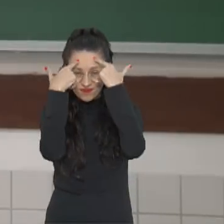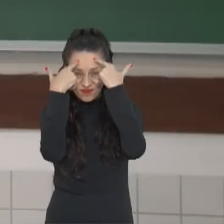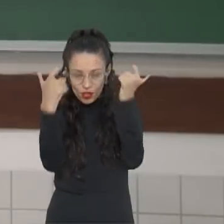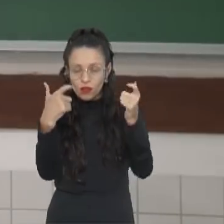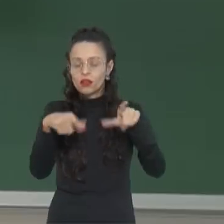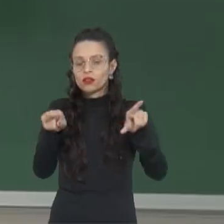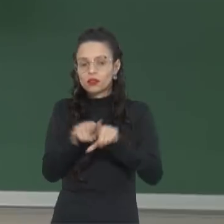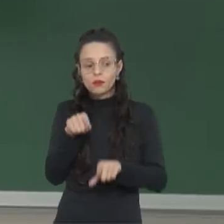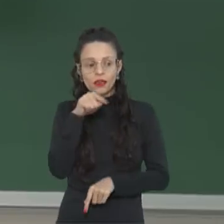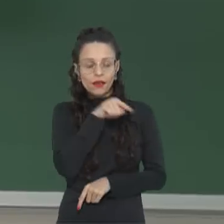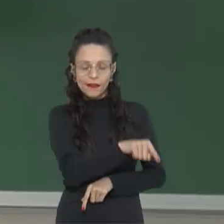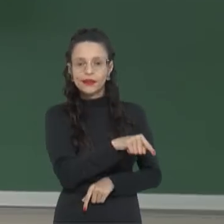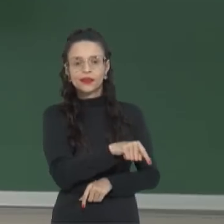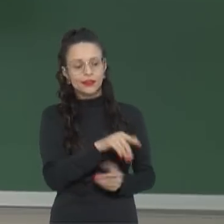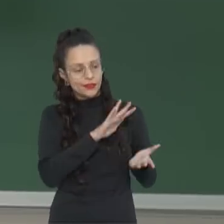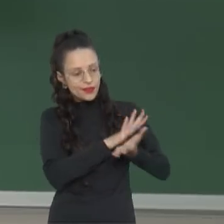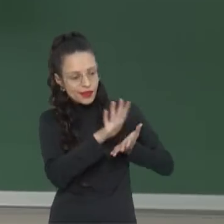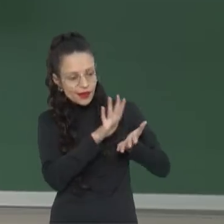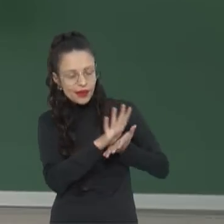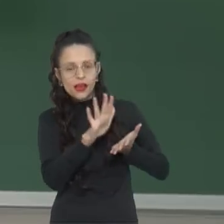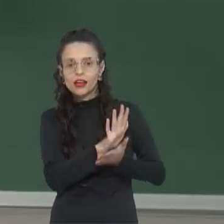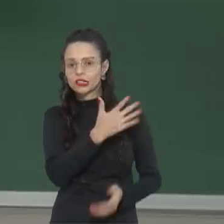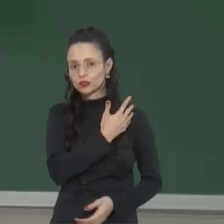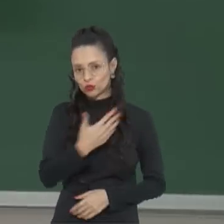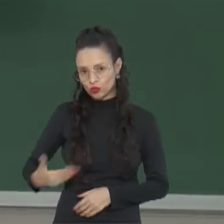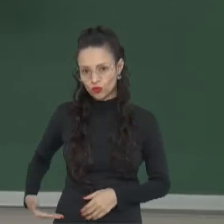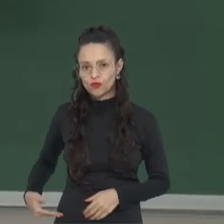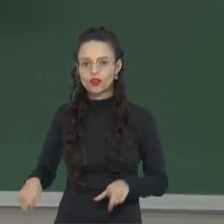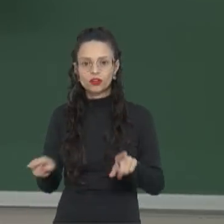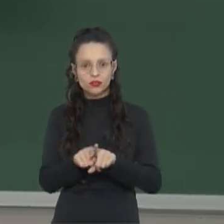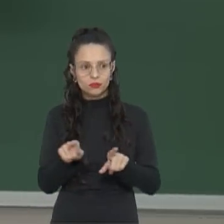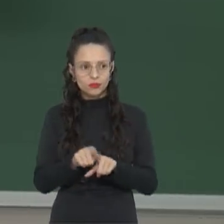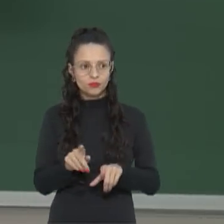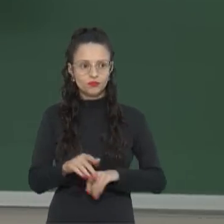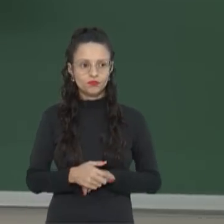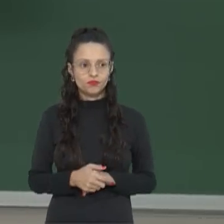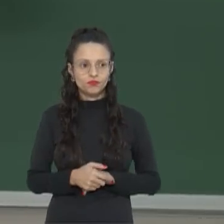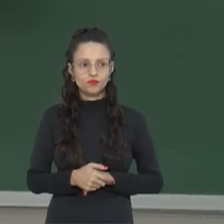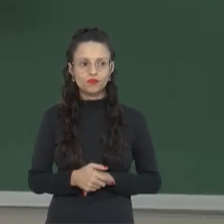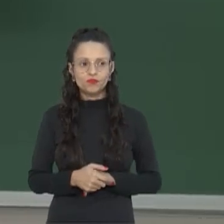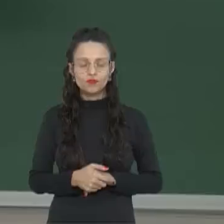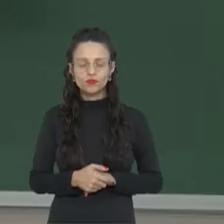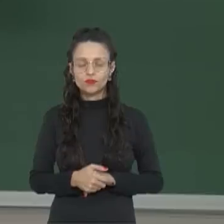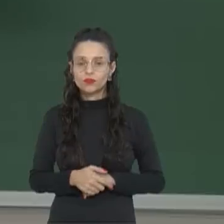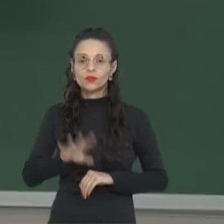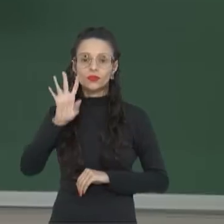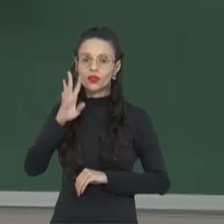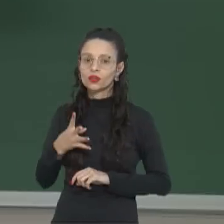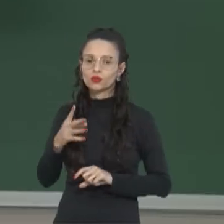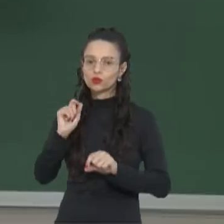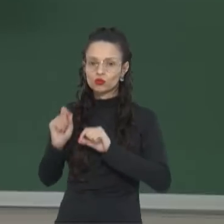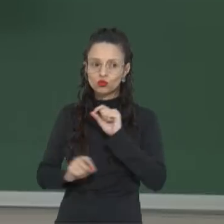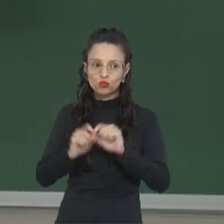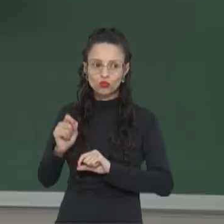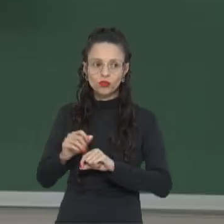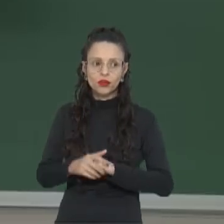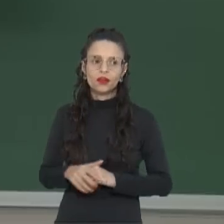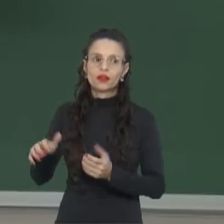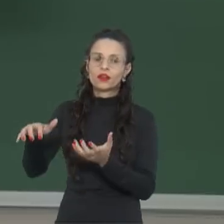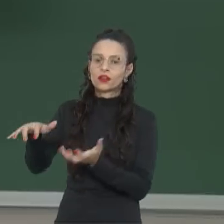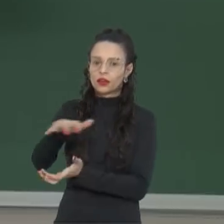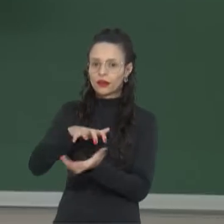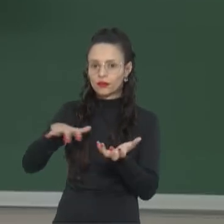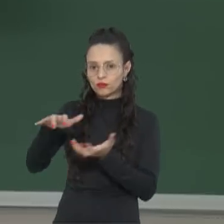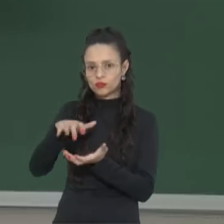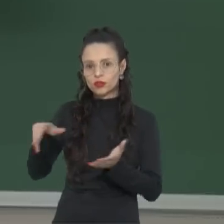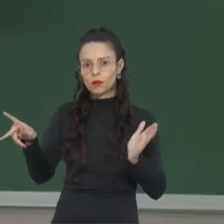militares para o governo, claro, enormes. E a resolução disso vem com a chamada Revolução